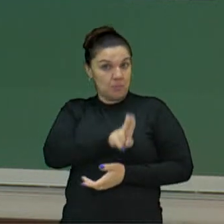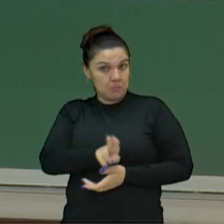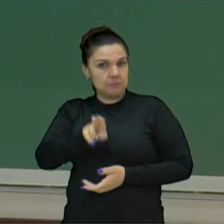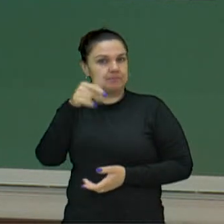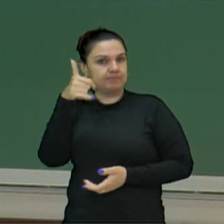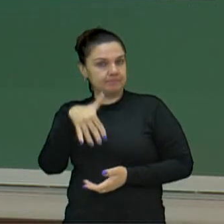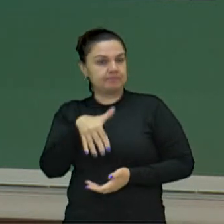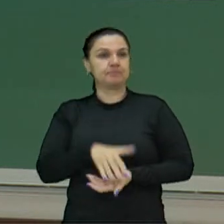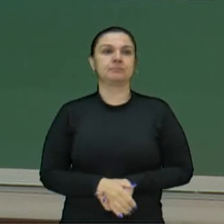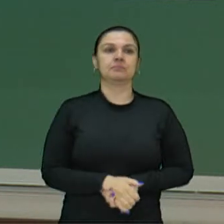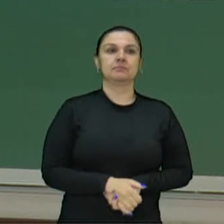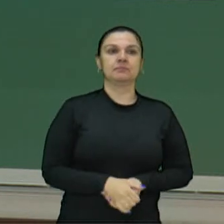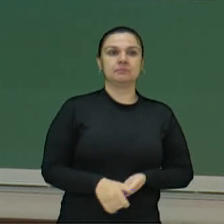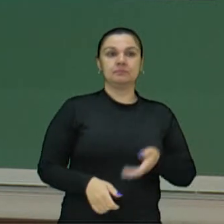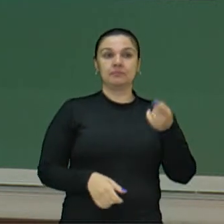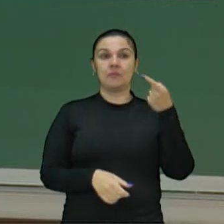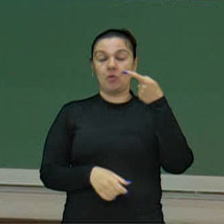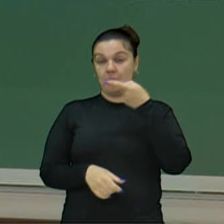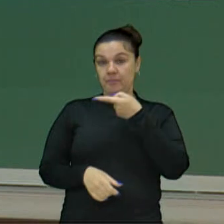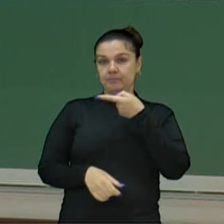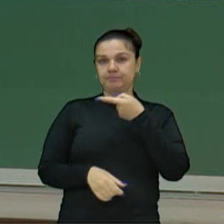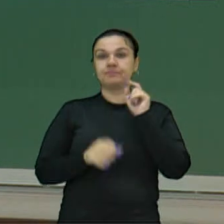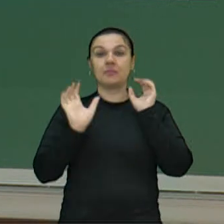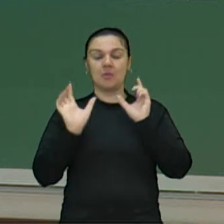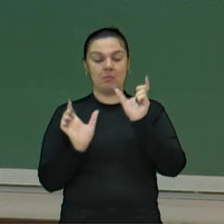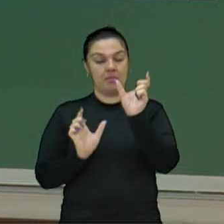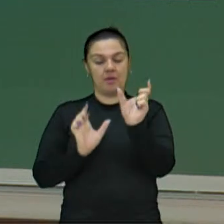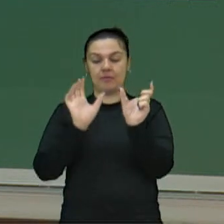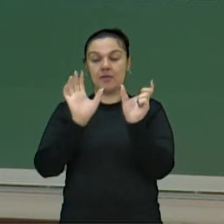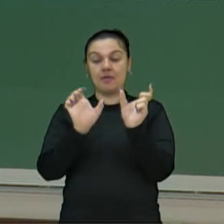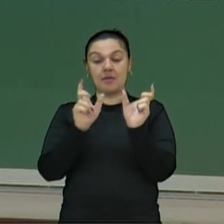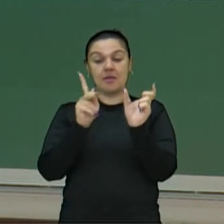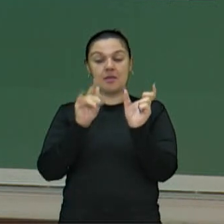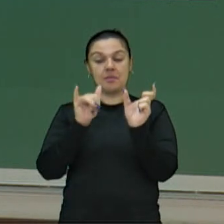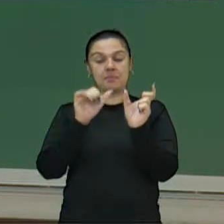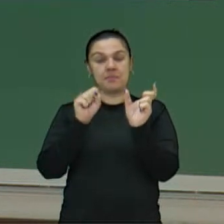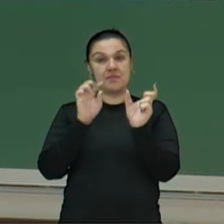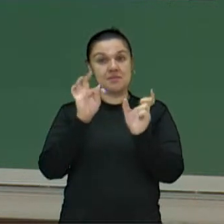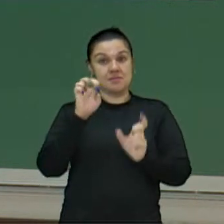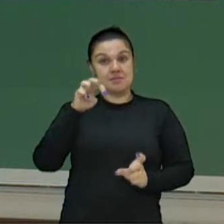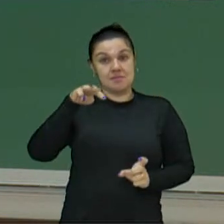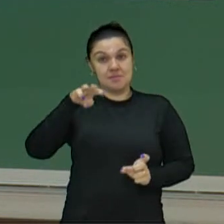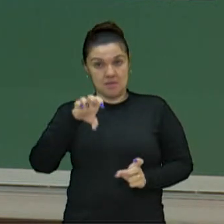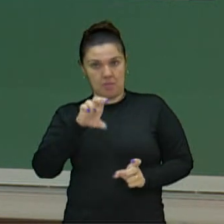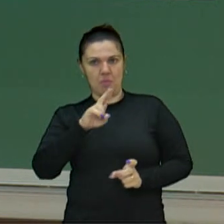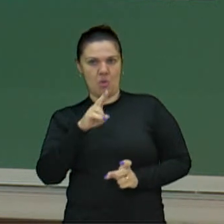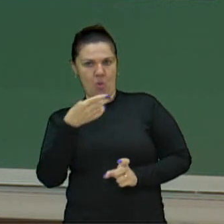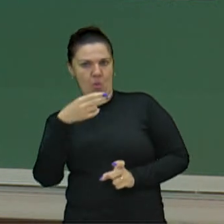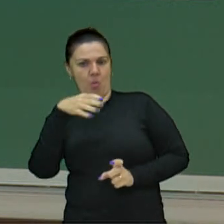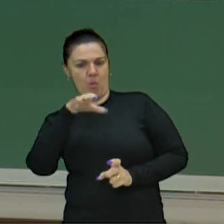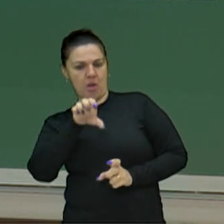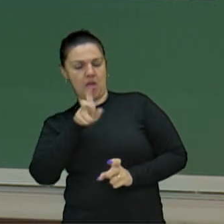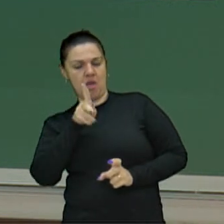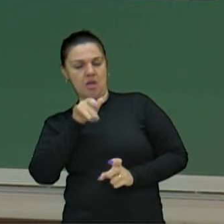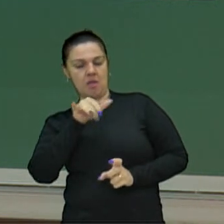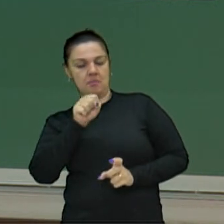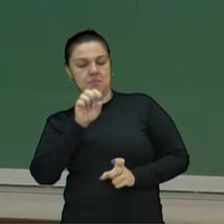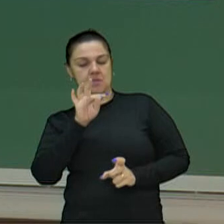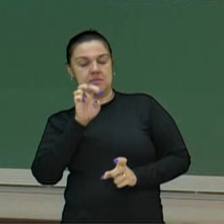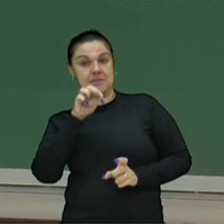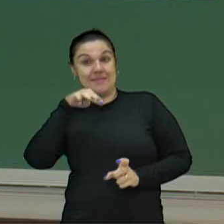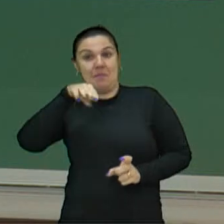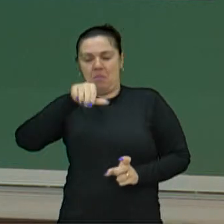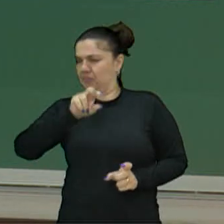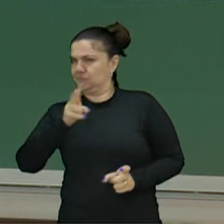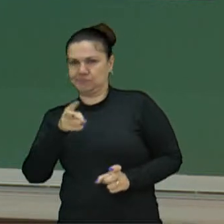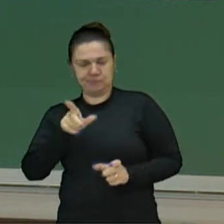Então vamos lá. Epistema ou episteme é um conceito da filosofia do Michel Foucault. Vamos ver o que ele entende